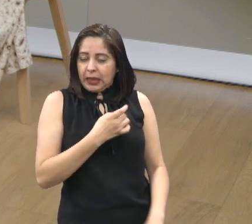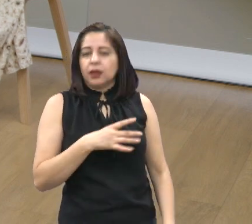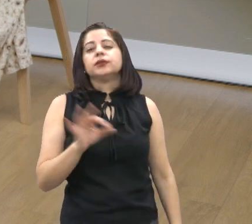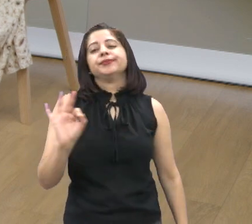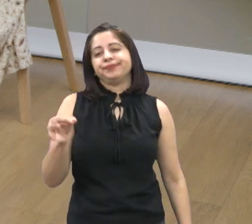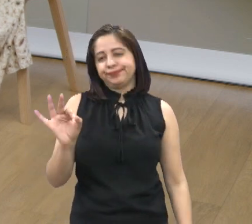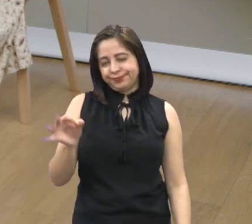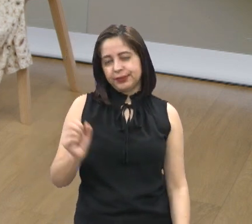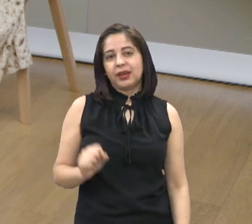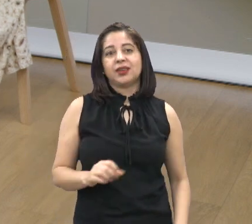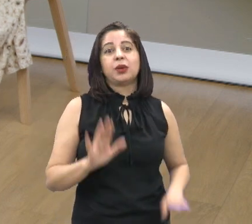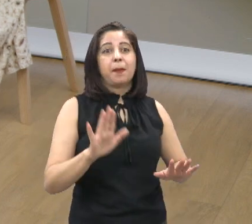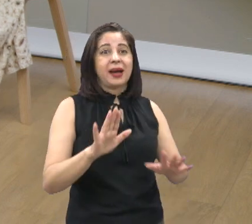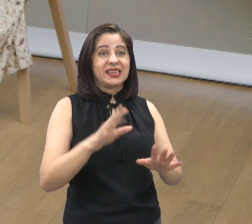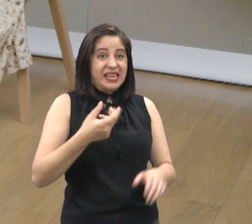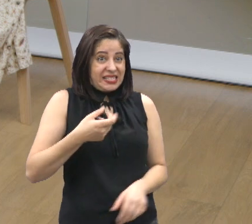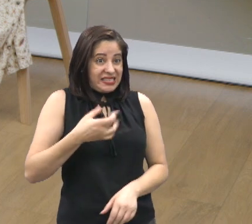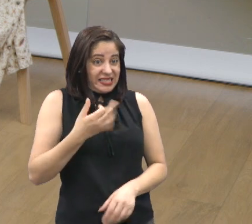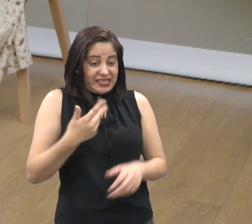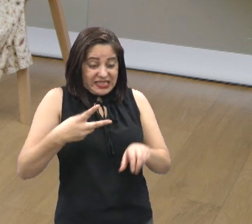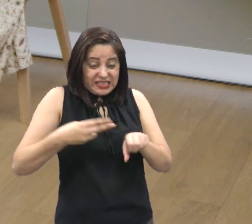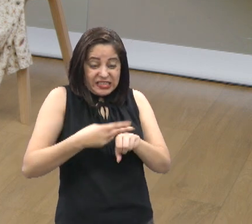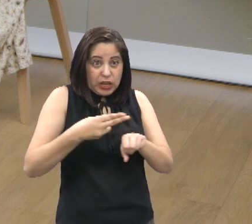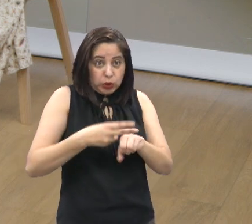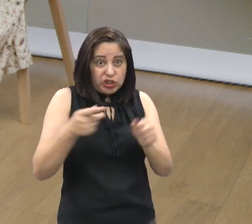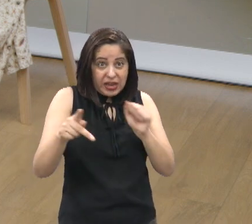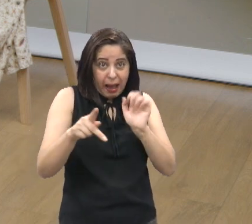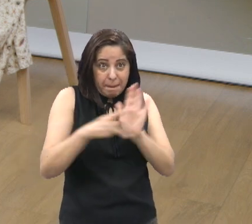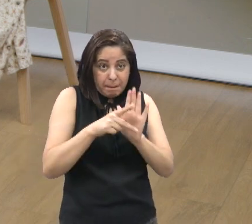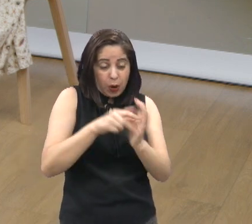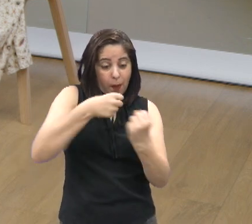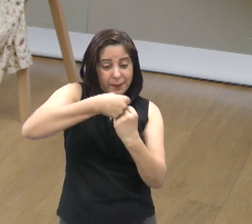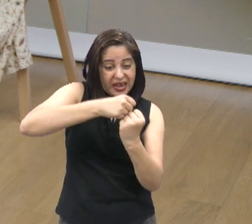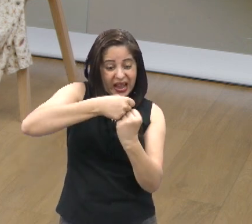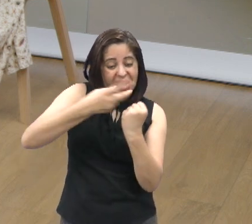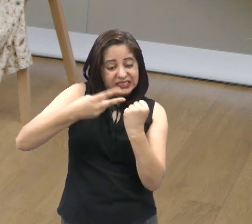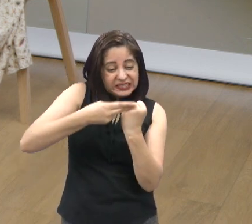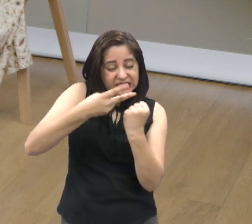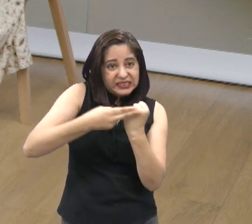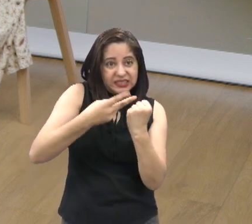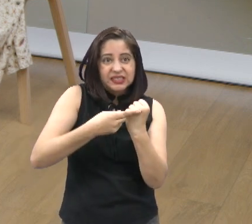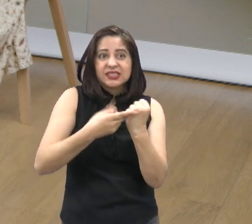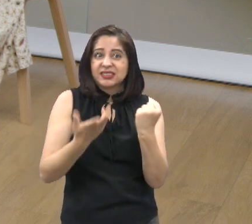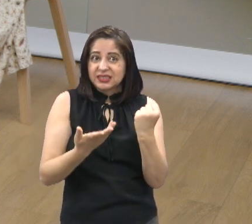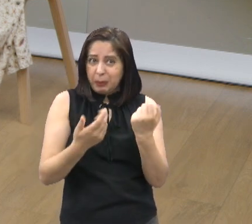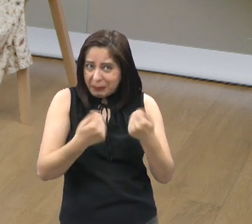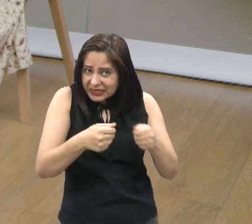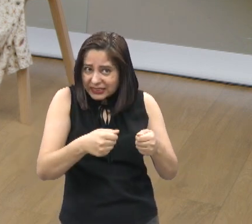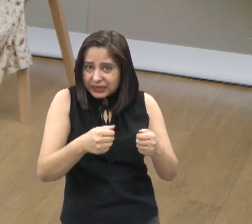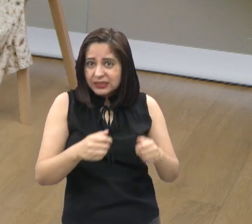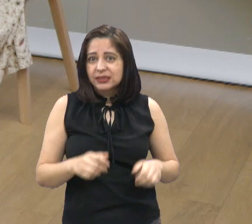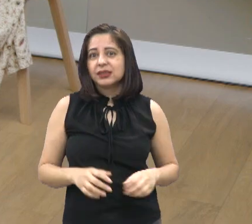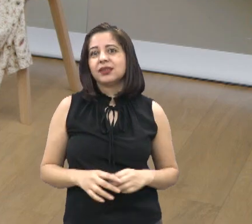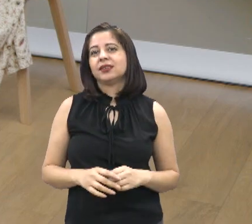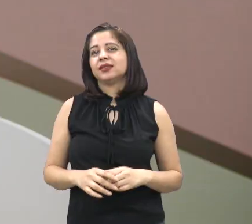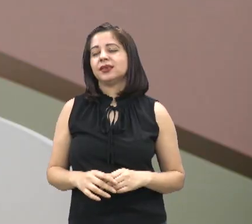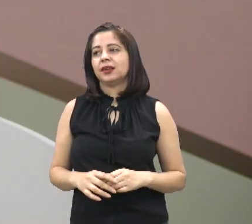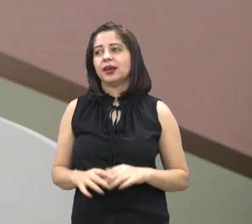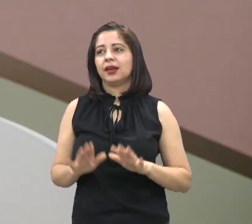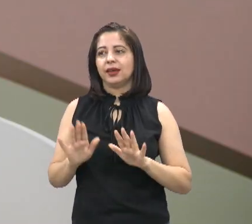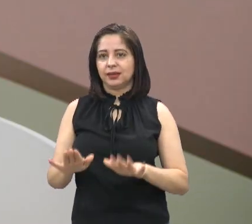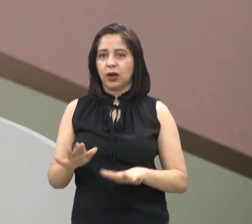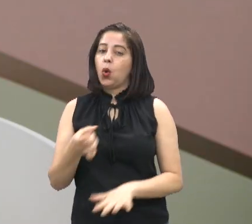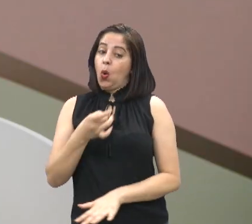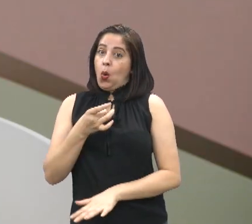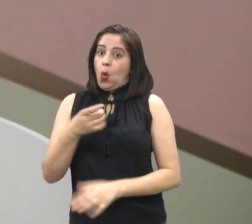das articulações, então, imagino que é pior ainda. Quando que não tem jeito, tem que correr para a cirurgia. E além assim, a cirurgia assusta todo